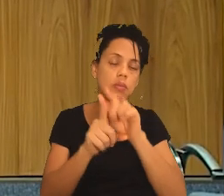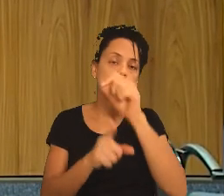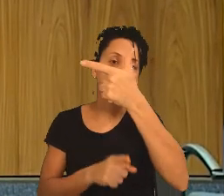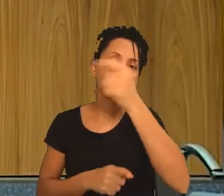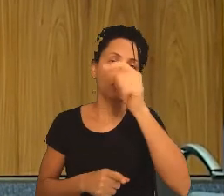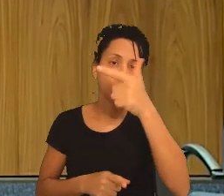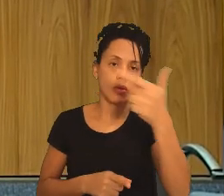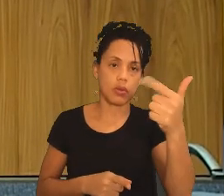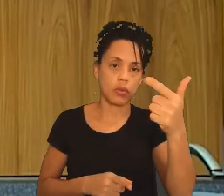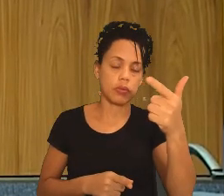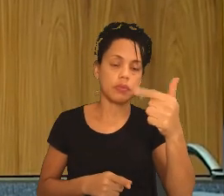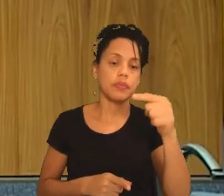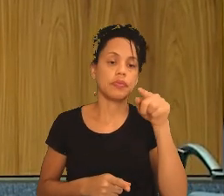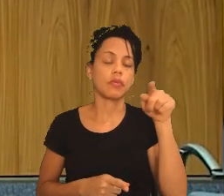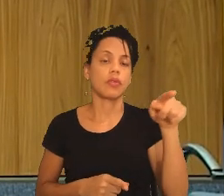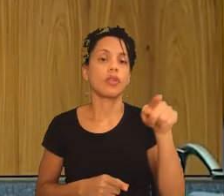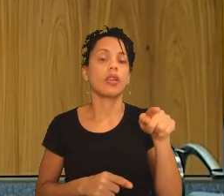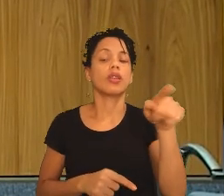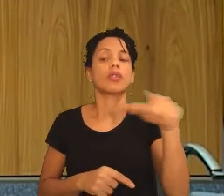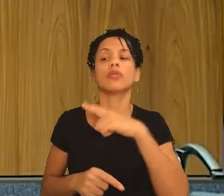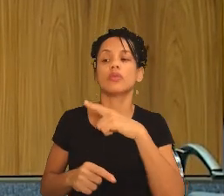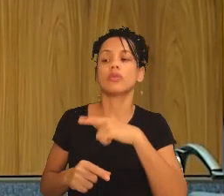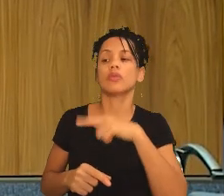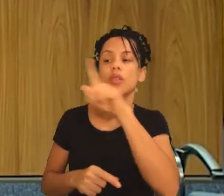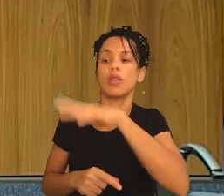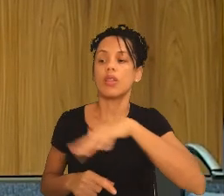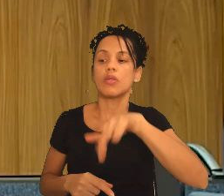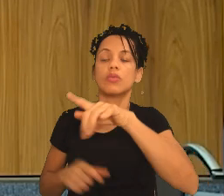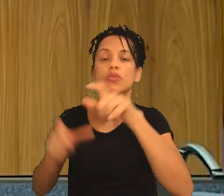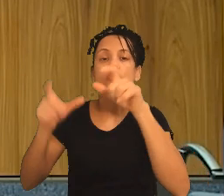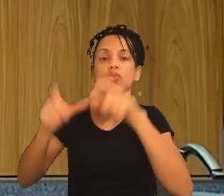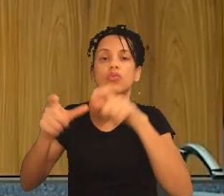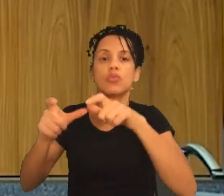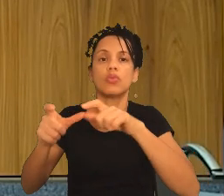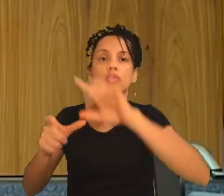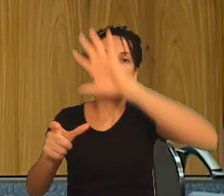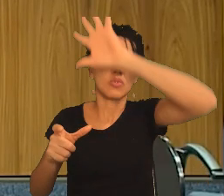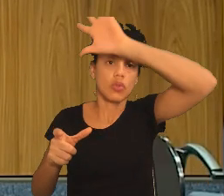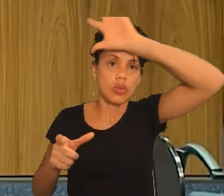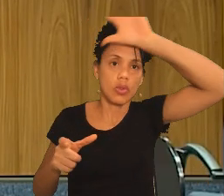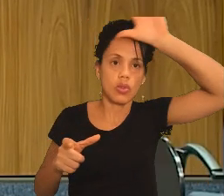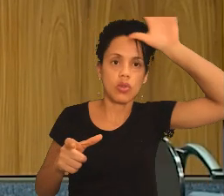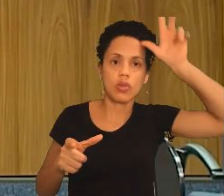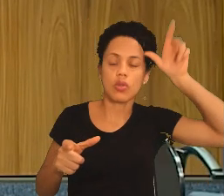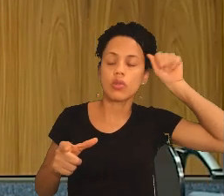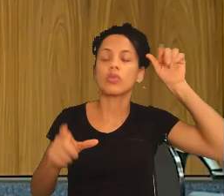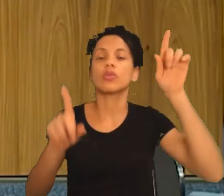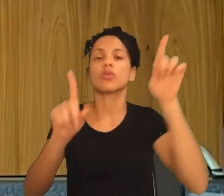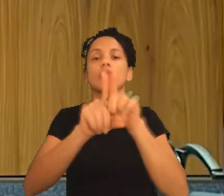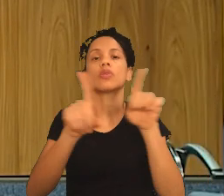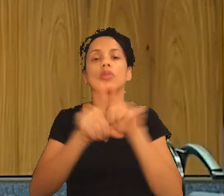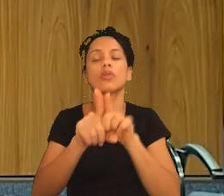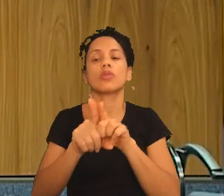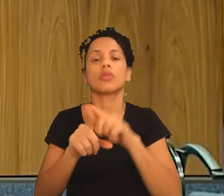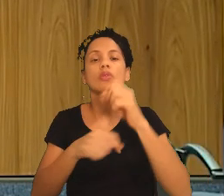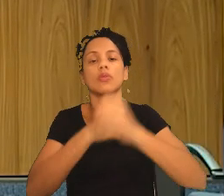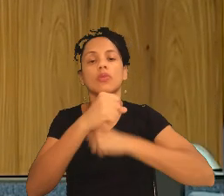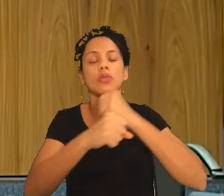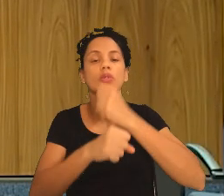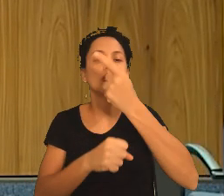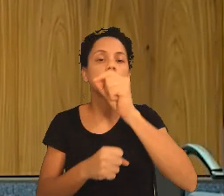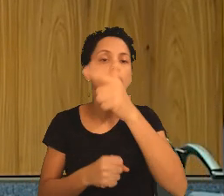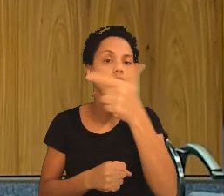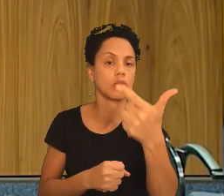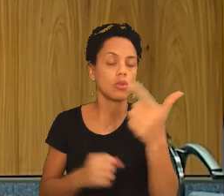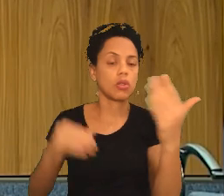Foi juiz federal em Volta Redonda, no estado do Rio de Janeiro, entre 2010 e 2012. Sua primeira lotação